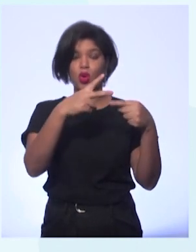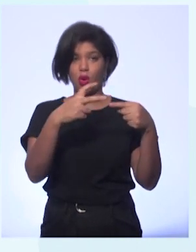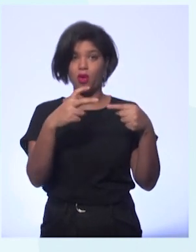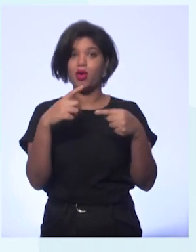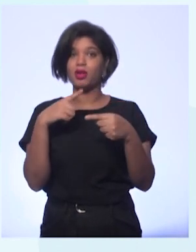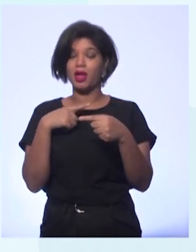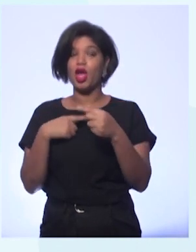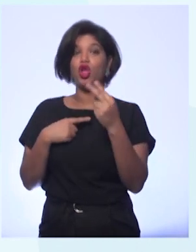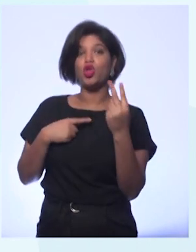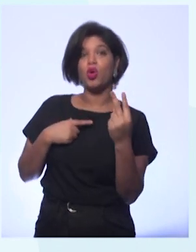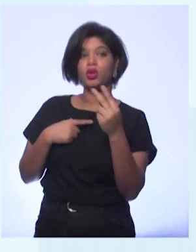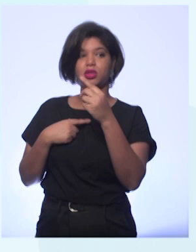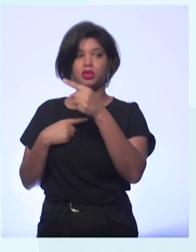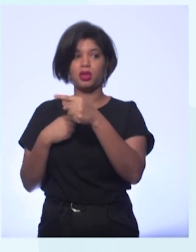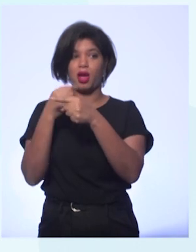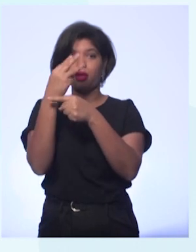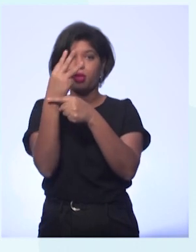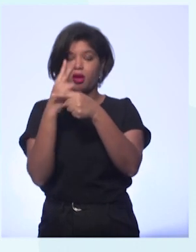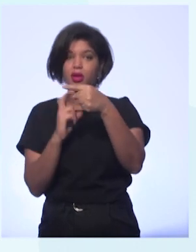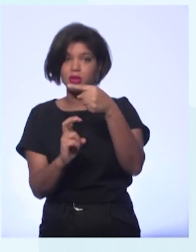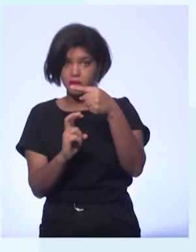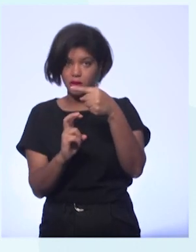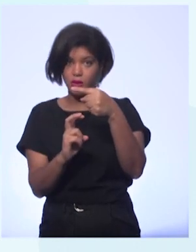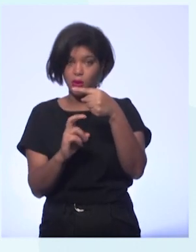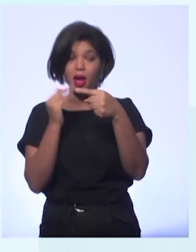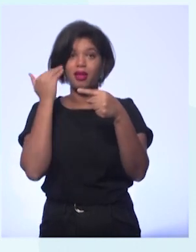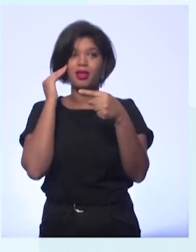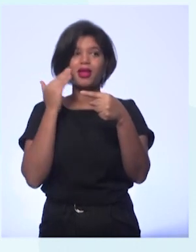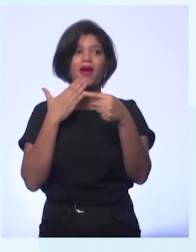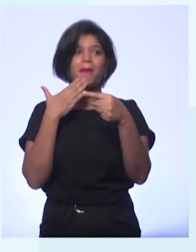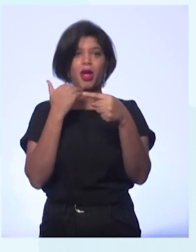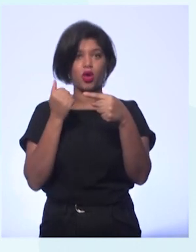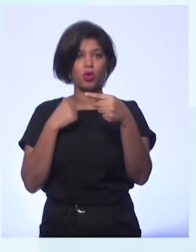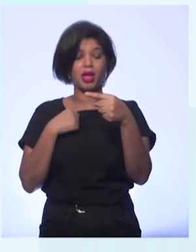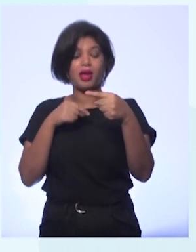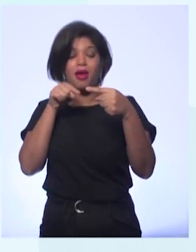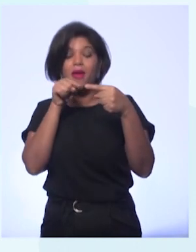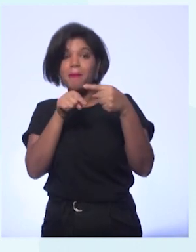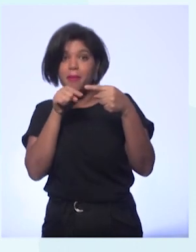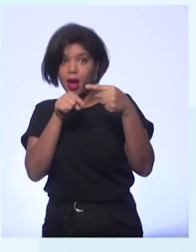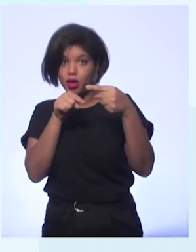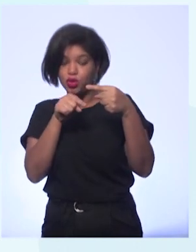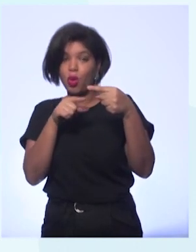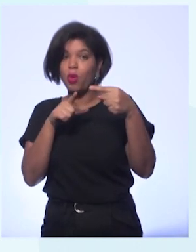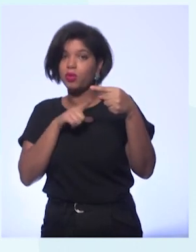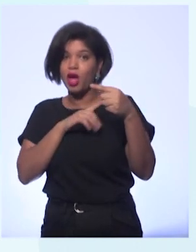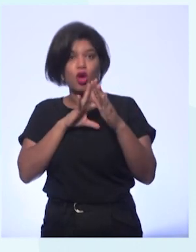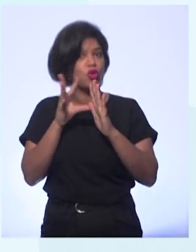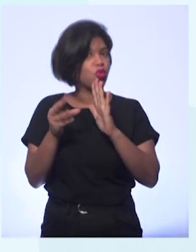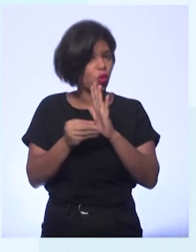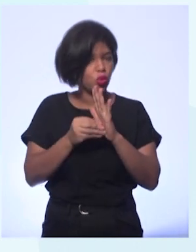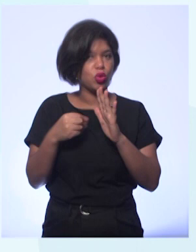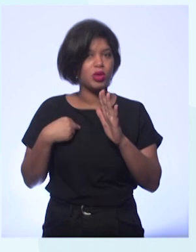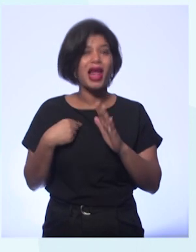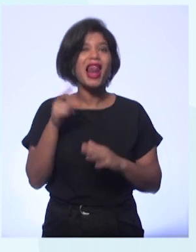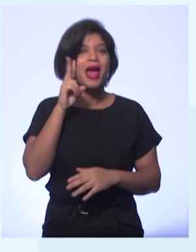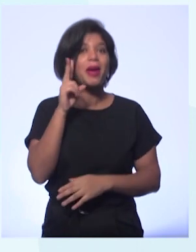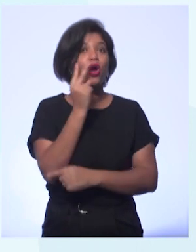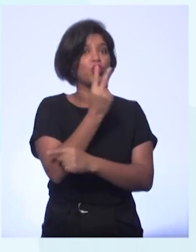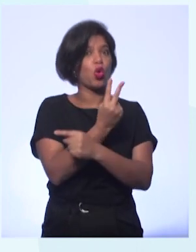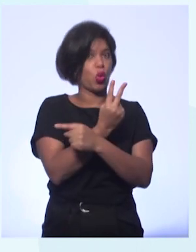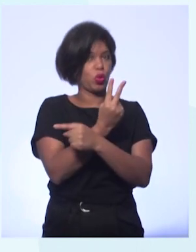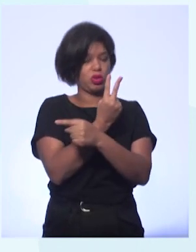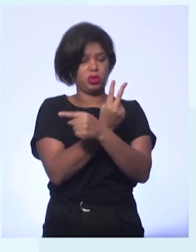3 pedaços. Então, para você entender, o número que fica embaixo da chave, que é o quociente, é a nossa parte inteira, é o número inteiro grande lá da fração